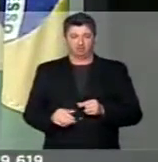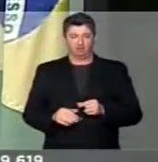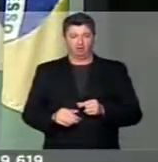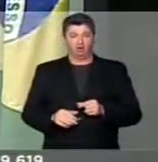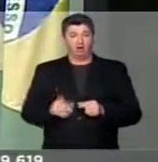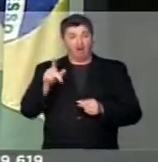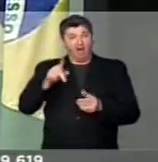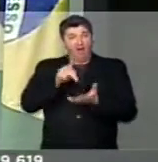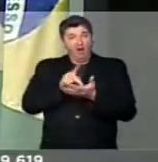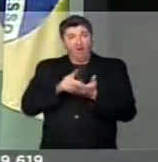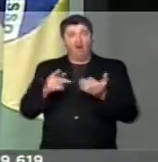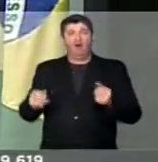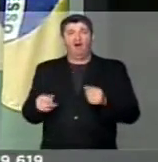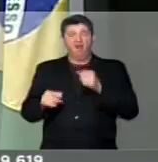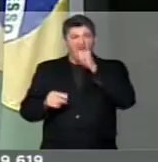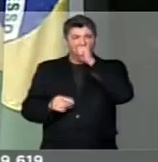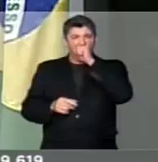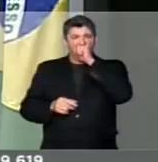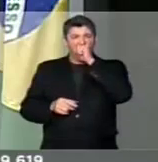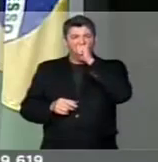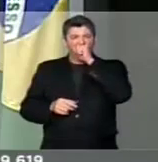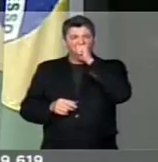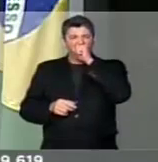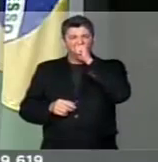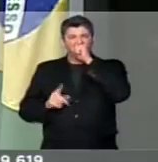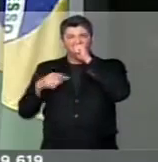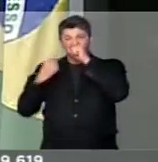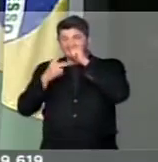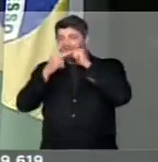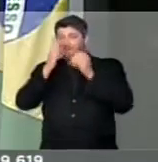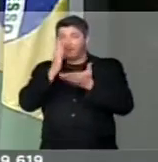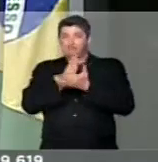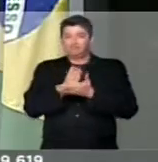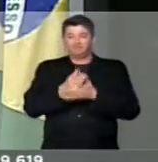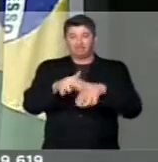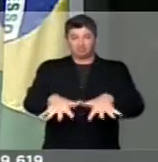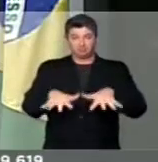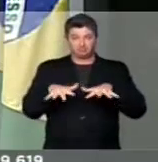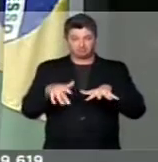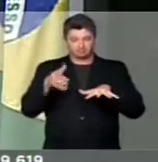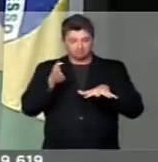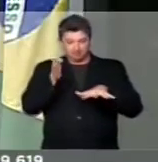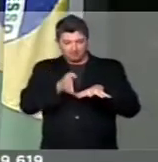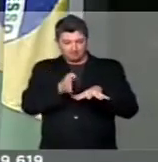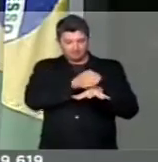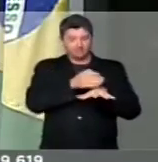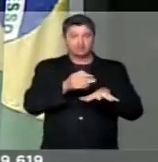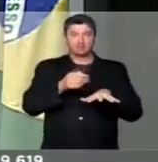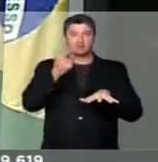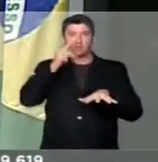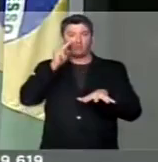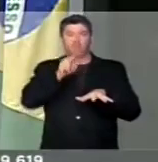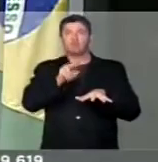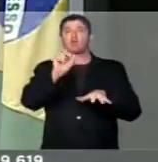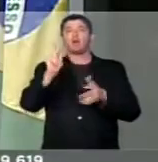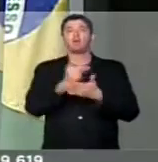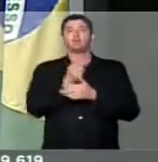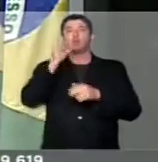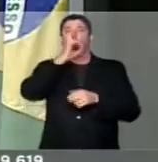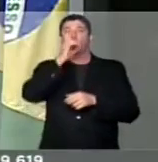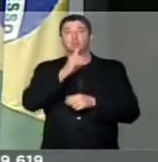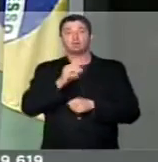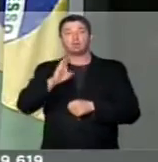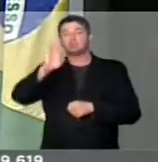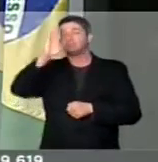os fatos. Parece que nós aqui, uma parte do plenário, não consegue enxergar o que houve no domingo. Veja que foi a